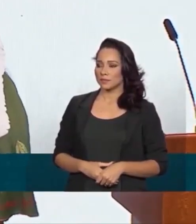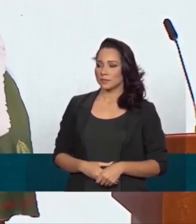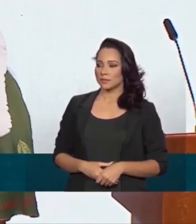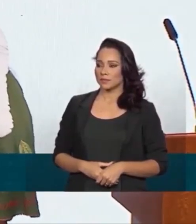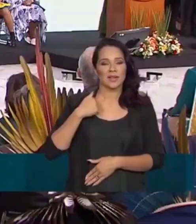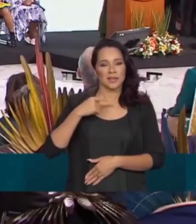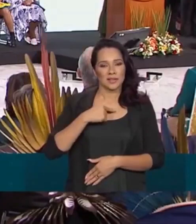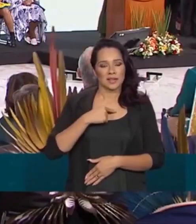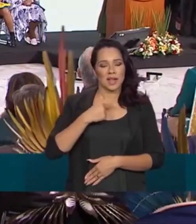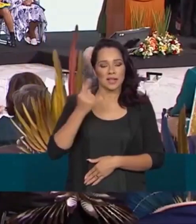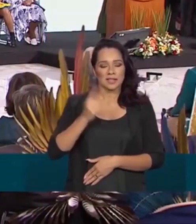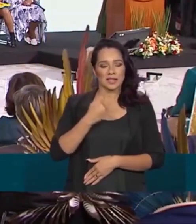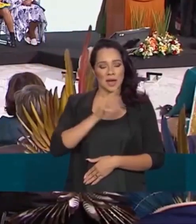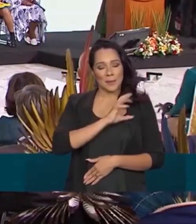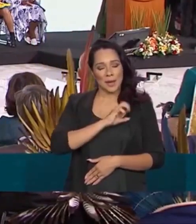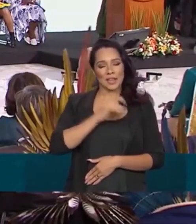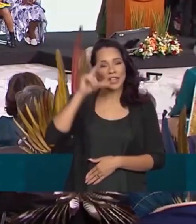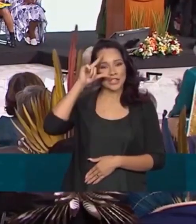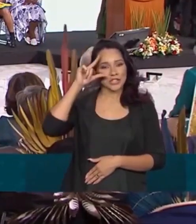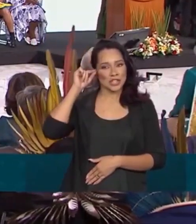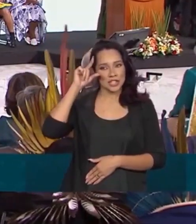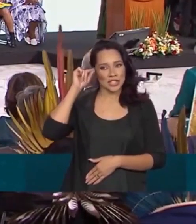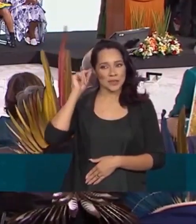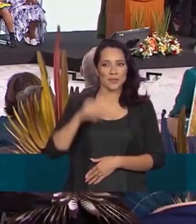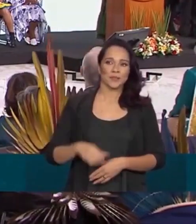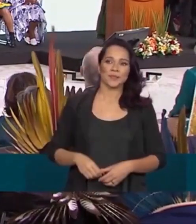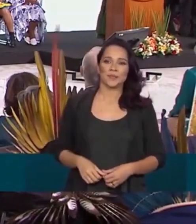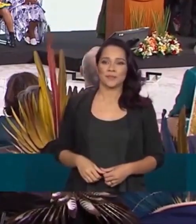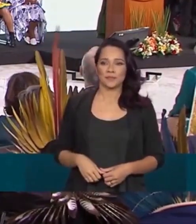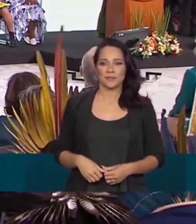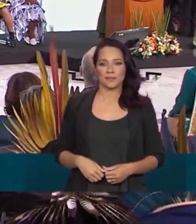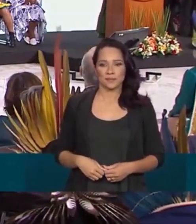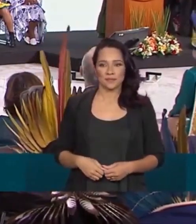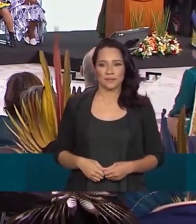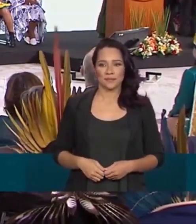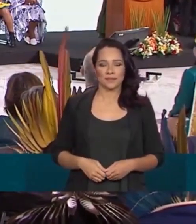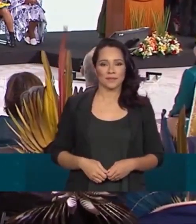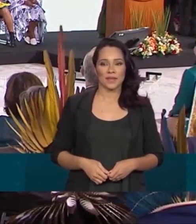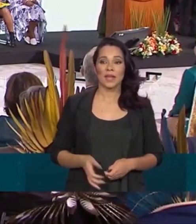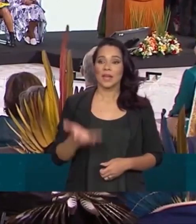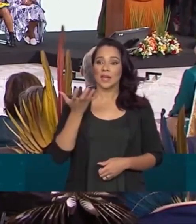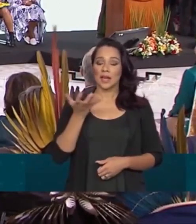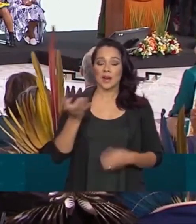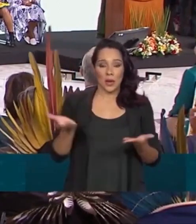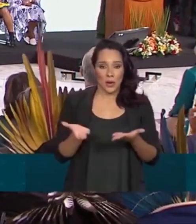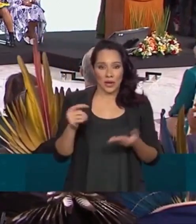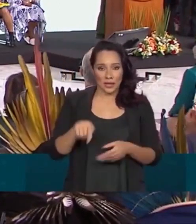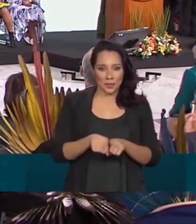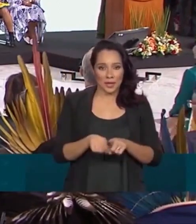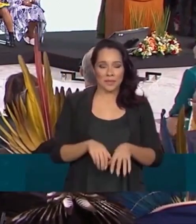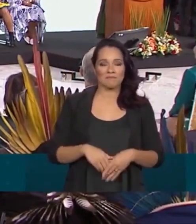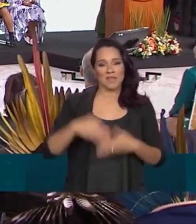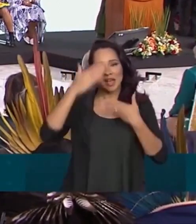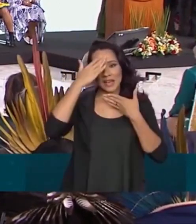Igualdade racial a solenidades estavam marcadas para acontecer na segunda e na terça-feira mas foram canceladas